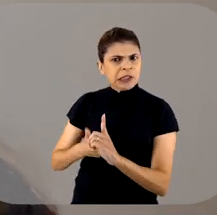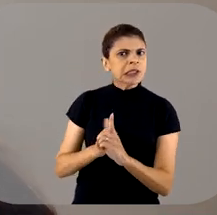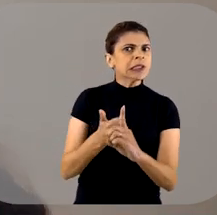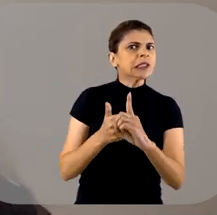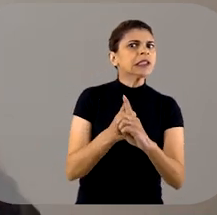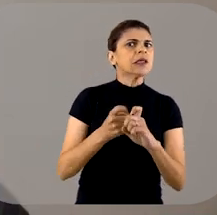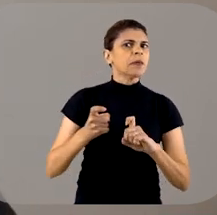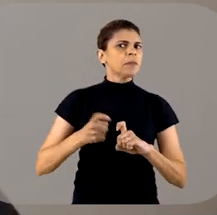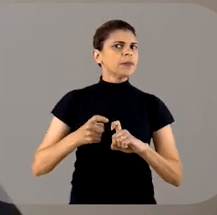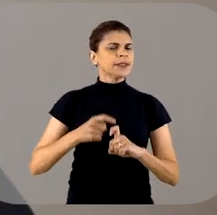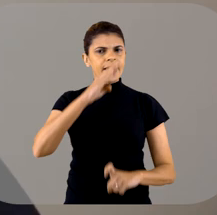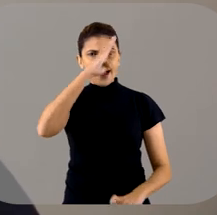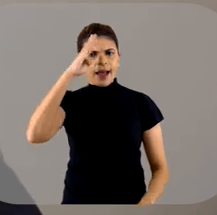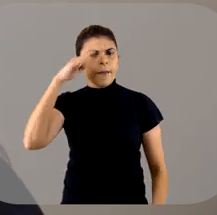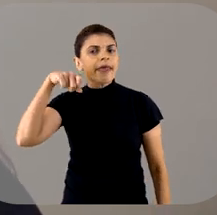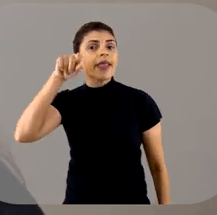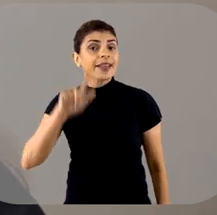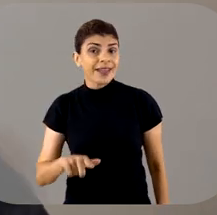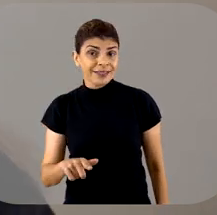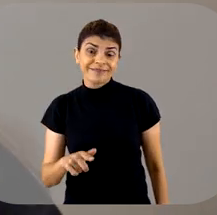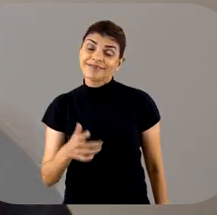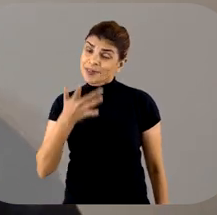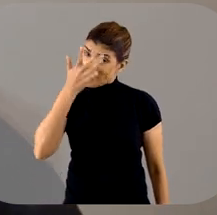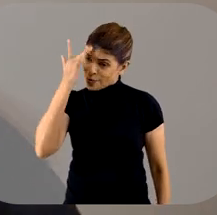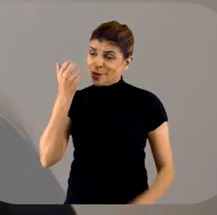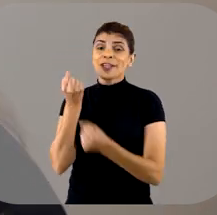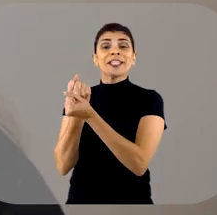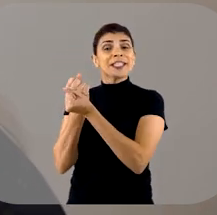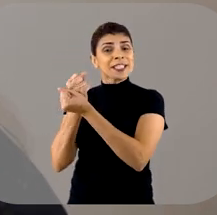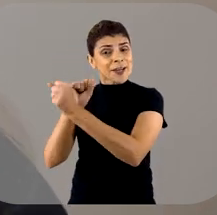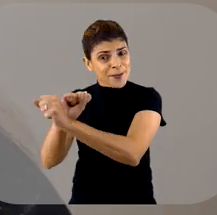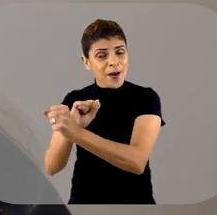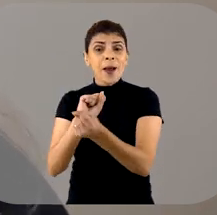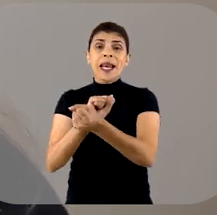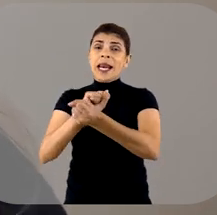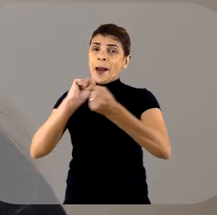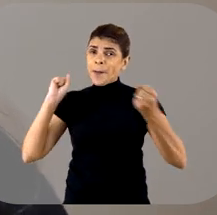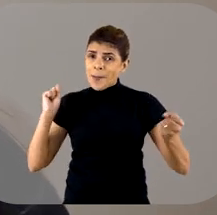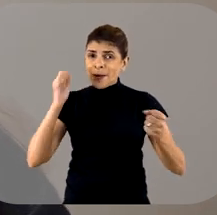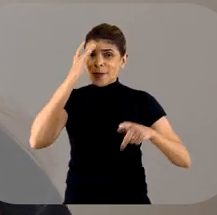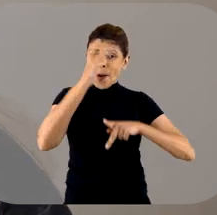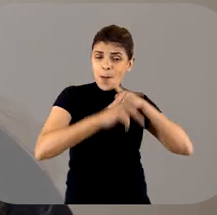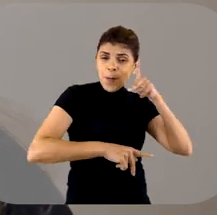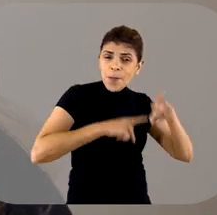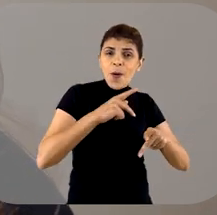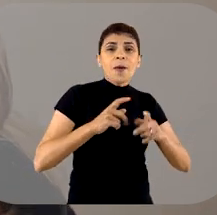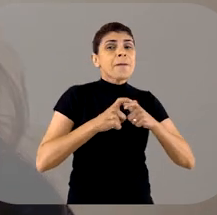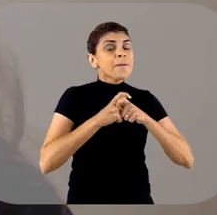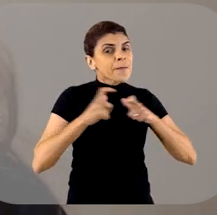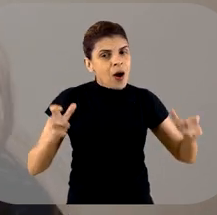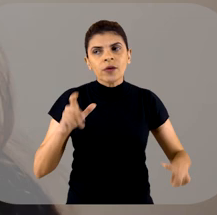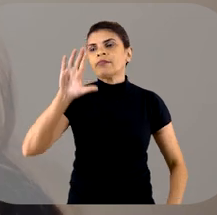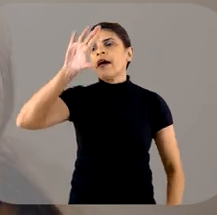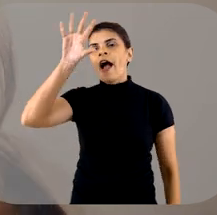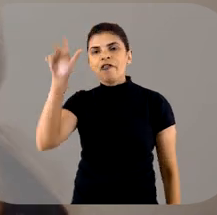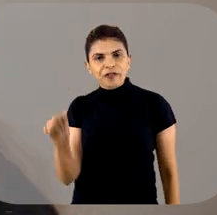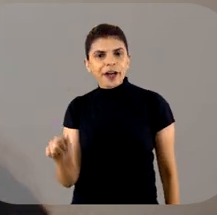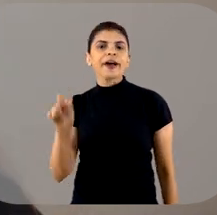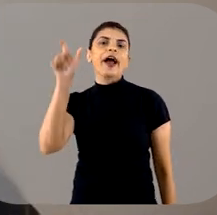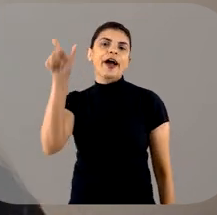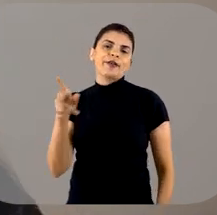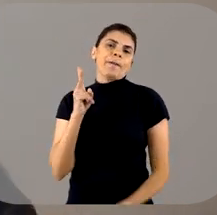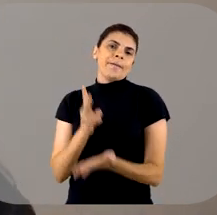populares tão perseguidos por essa medicina acadêmica? Eram os escravizados, os libertos, livres, pobres em sua maior